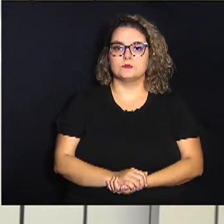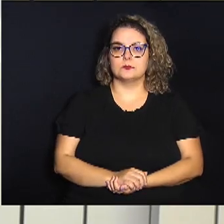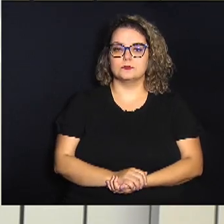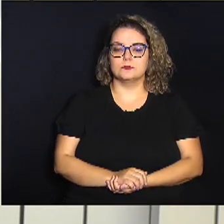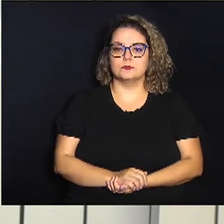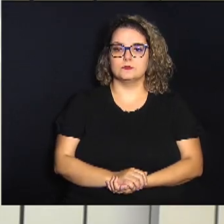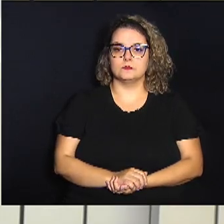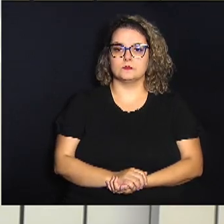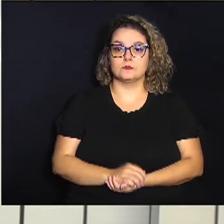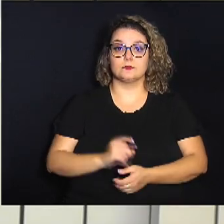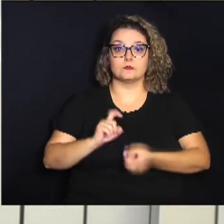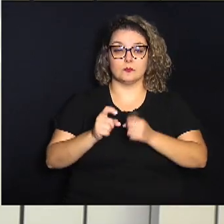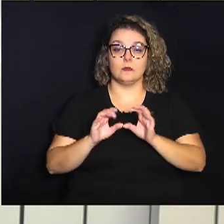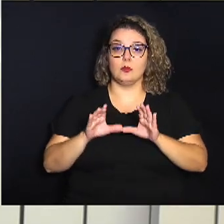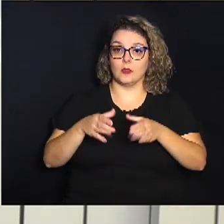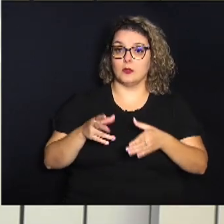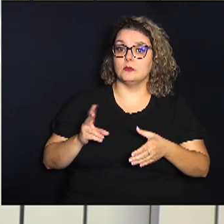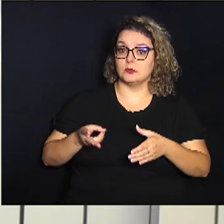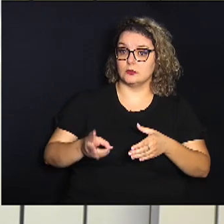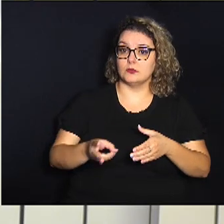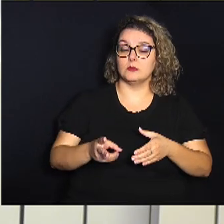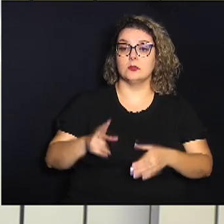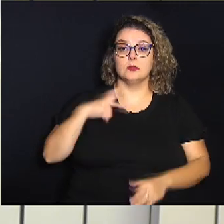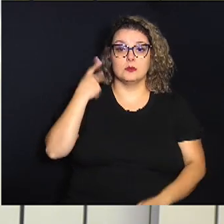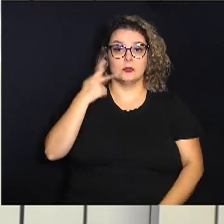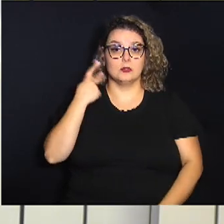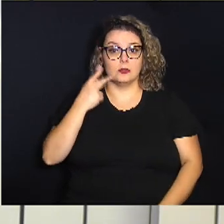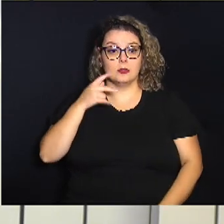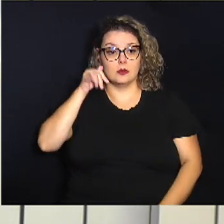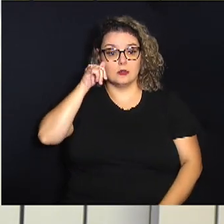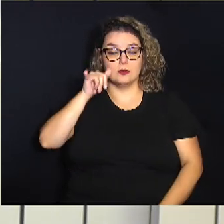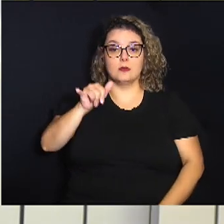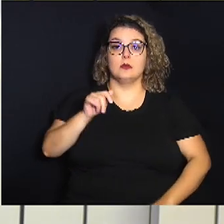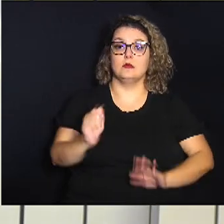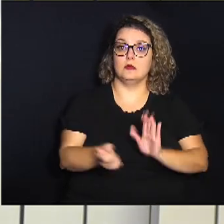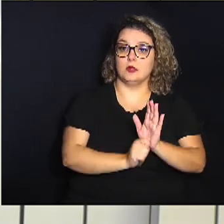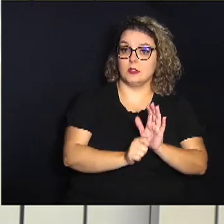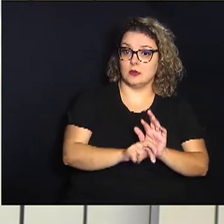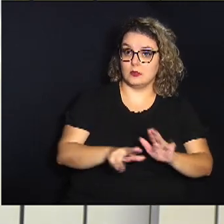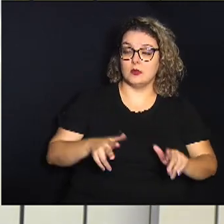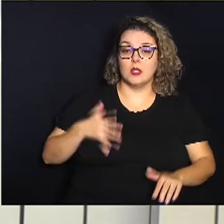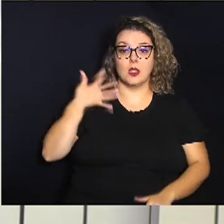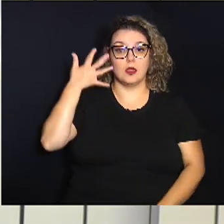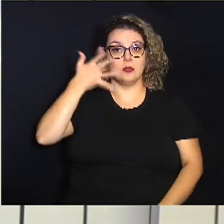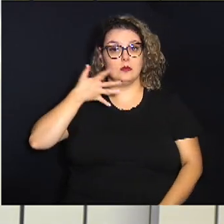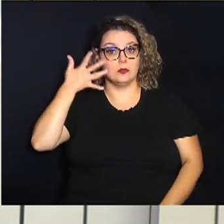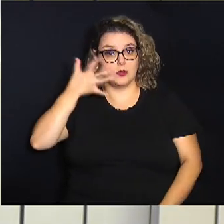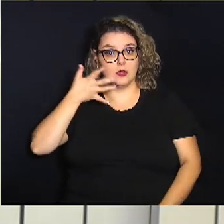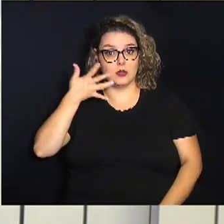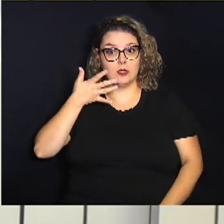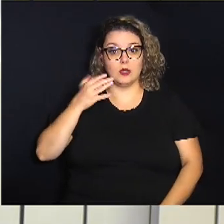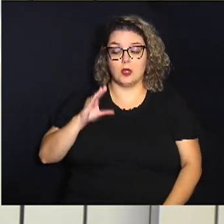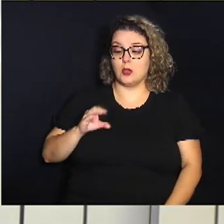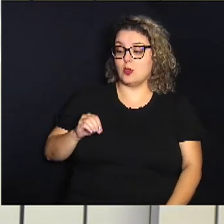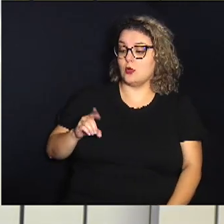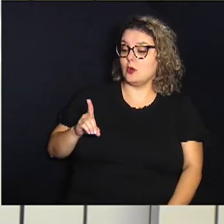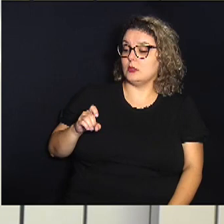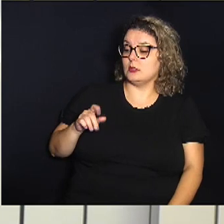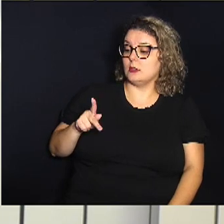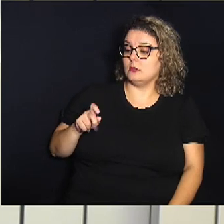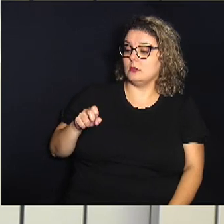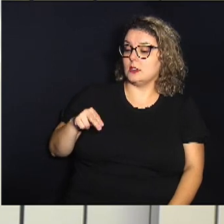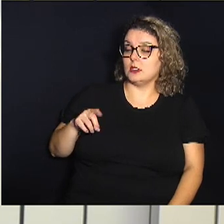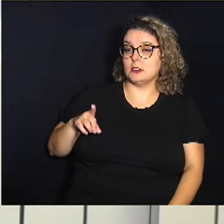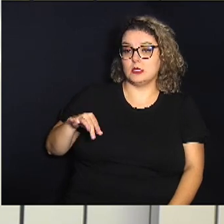Reunião da Comissão Permanente de Políticas de Prevenção às Drogas tem palestra sobre codependência e